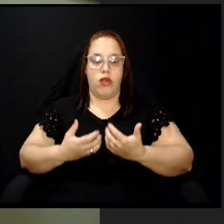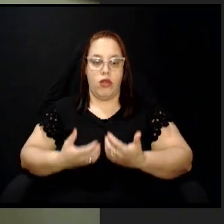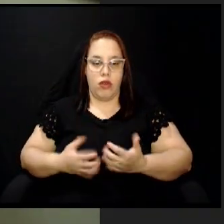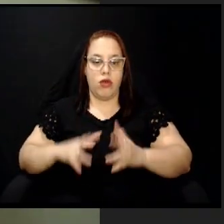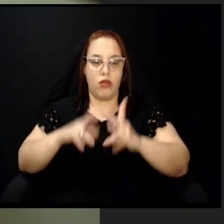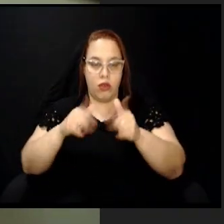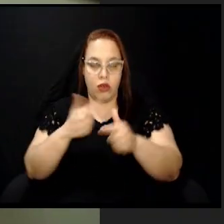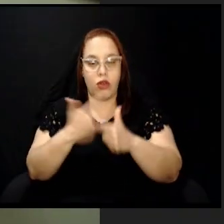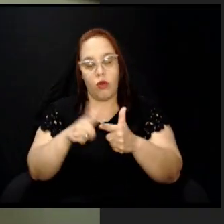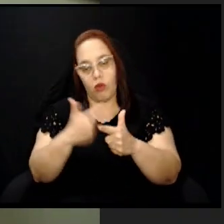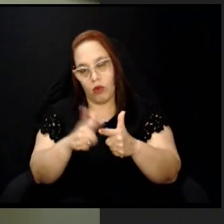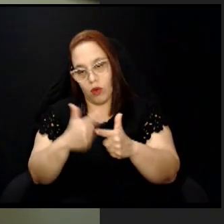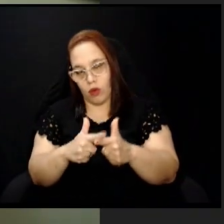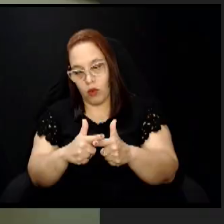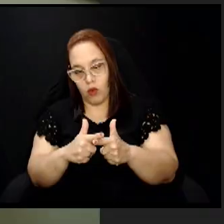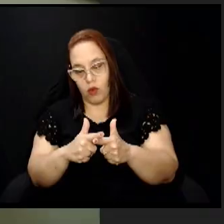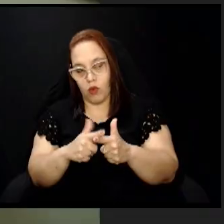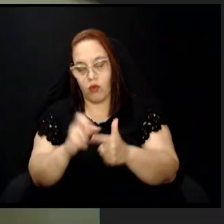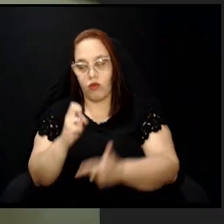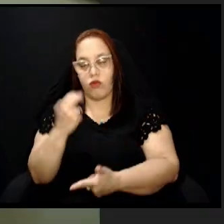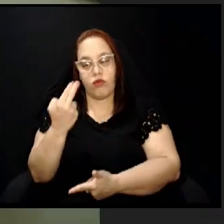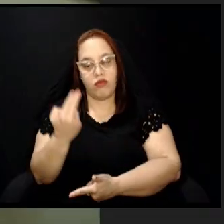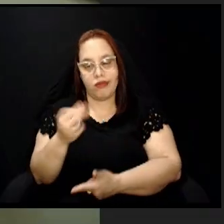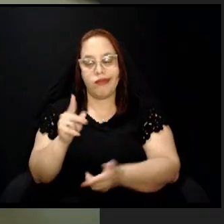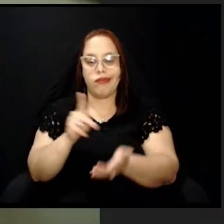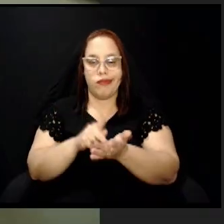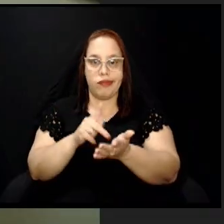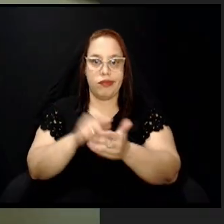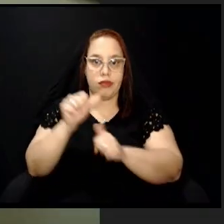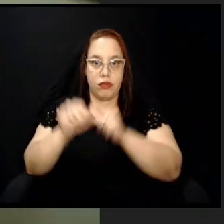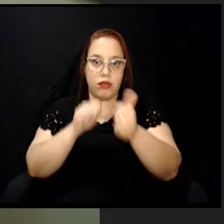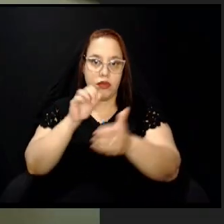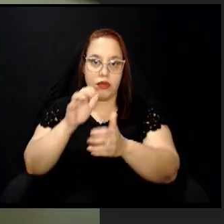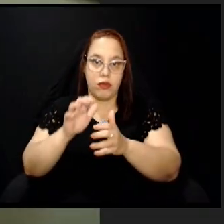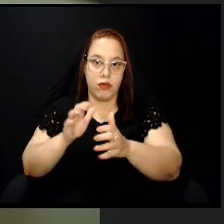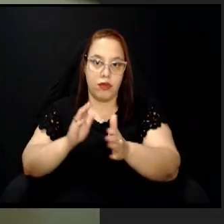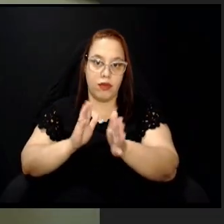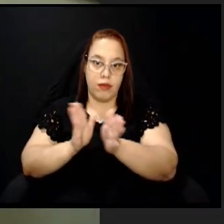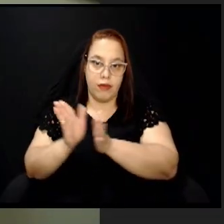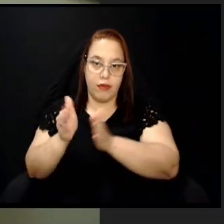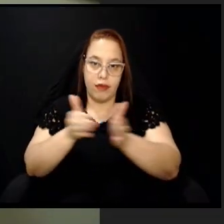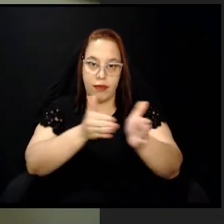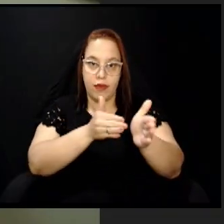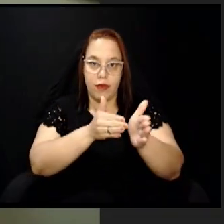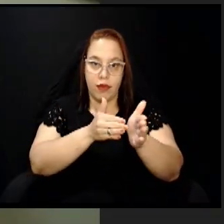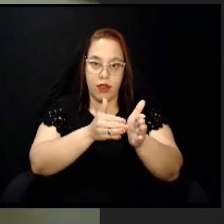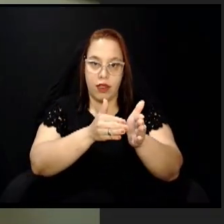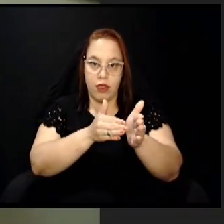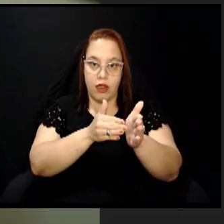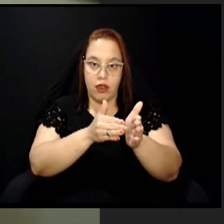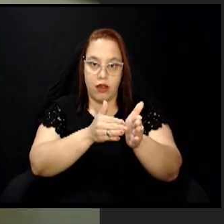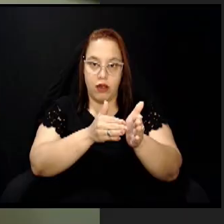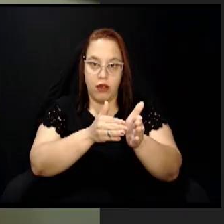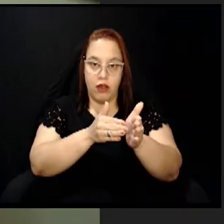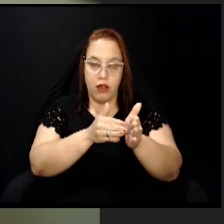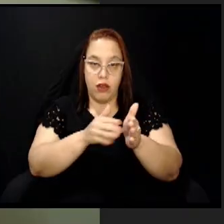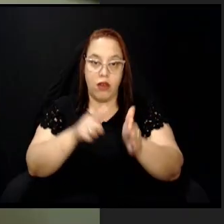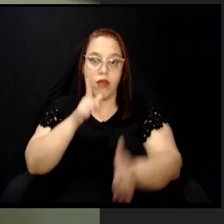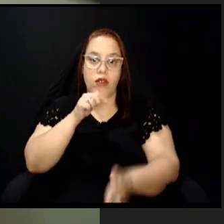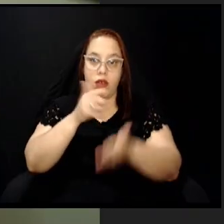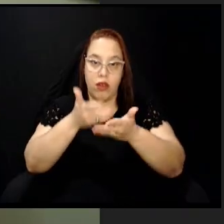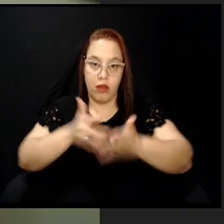todos os outros problemas, ou pode realmente alterar a rota, levando a rota até áreas de